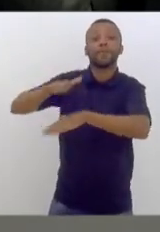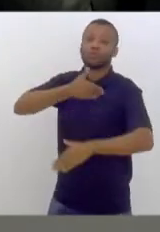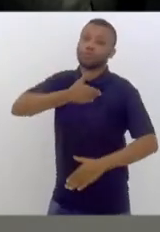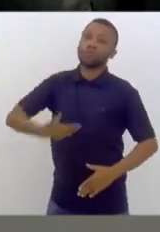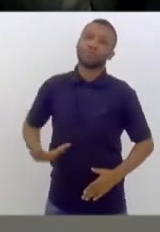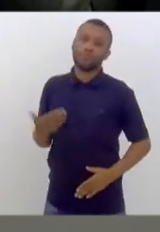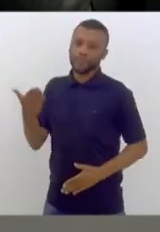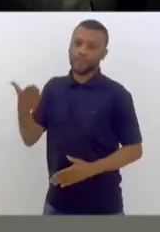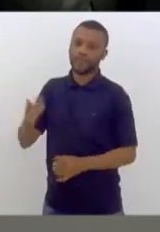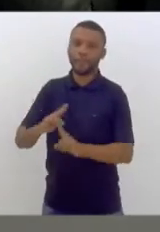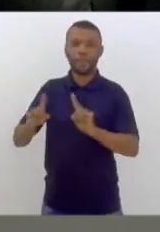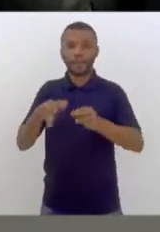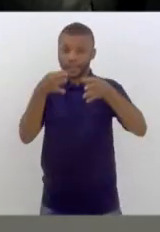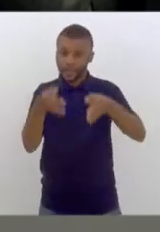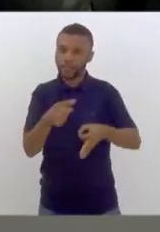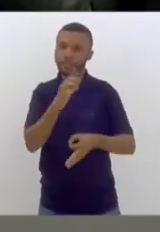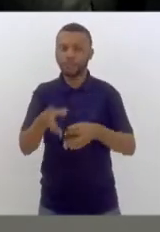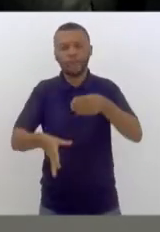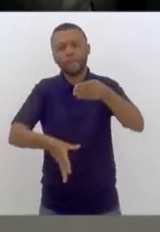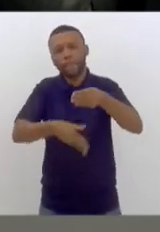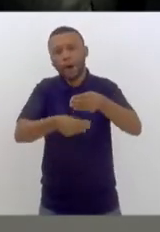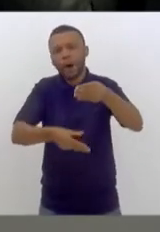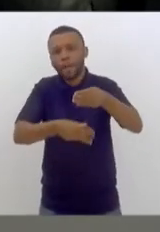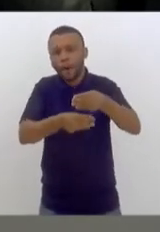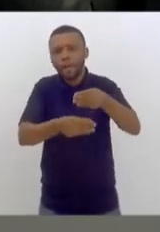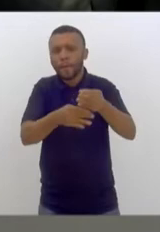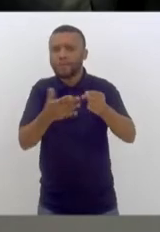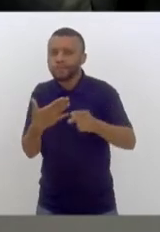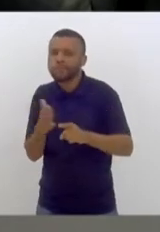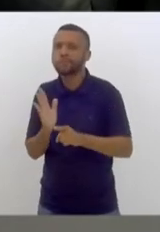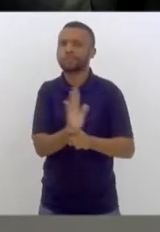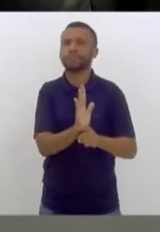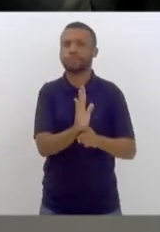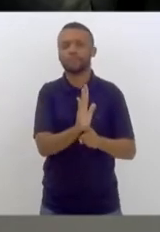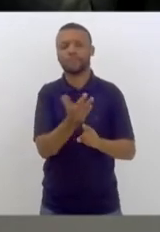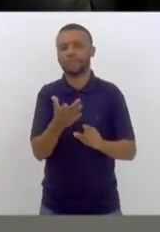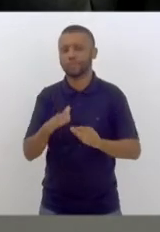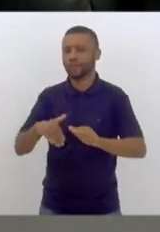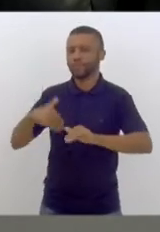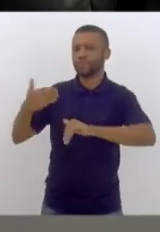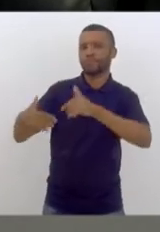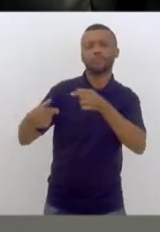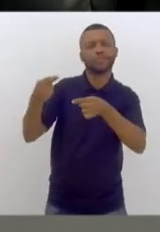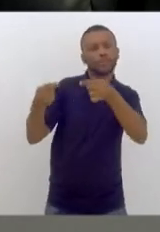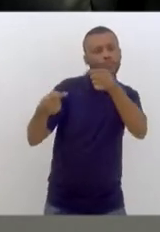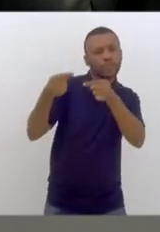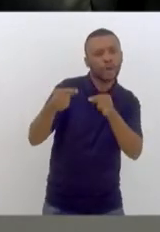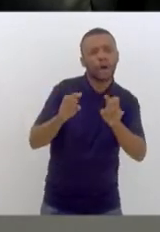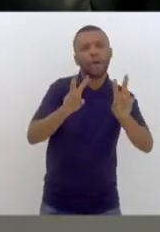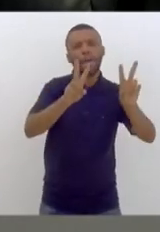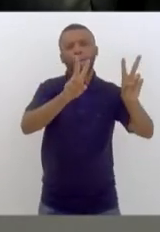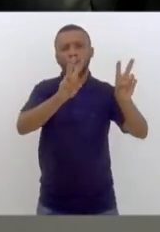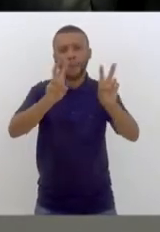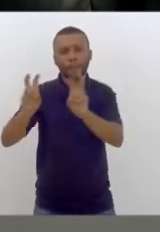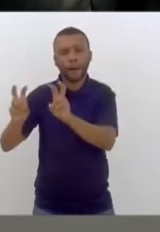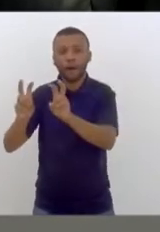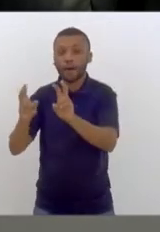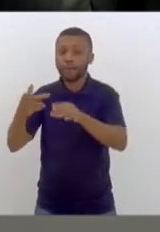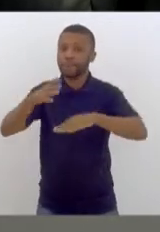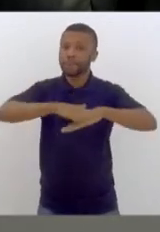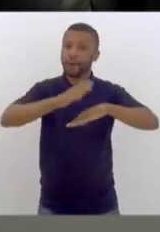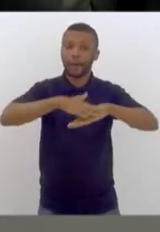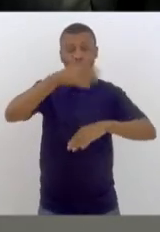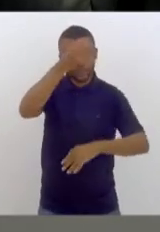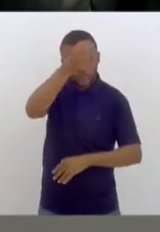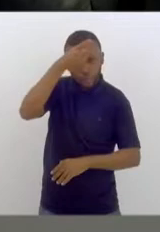certamente, contribuiremos, à medida que forem trazidas os novos questionamentos por parte dos municípios.